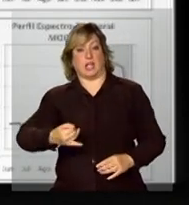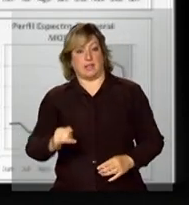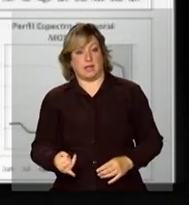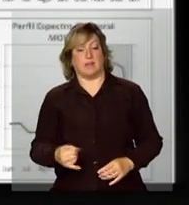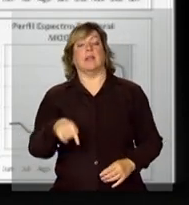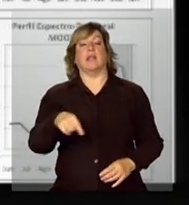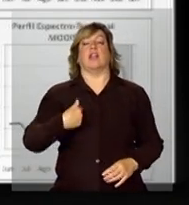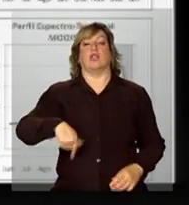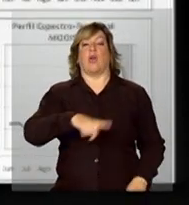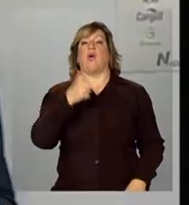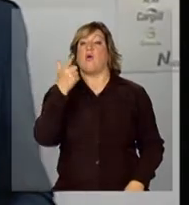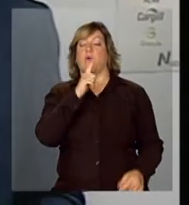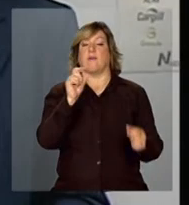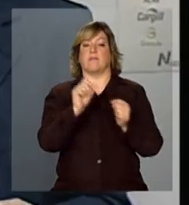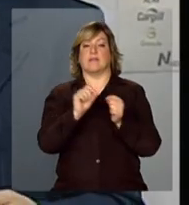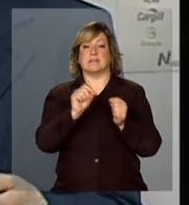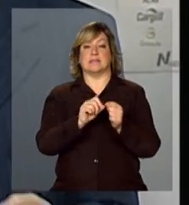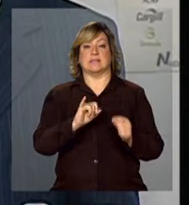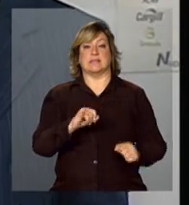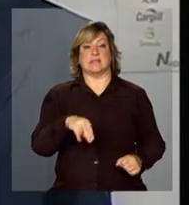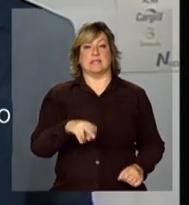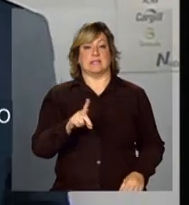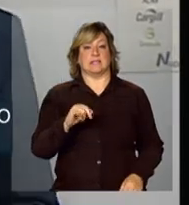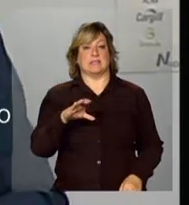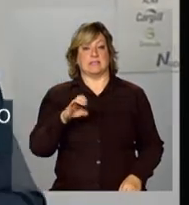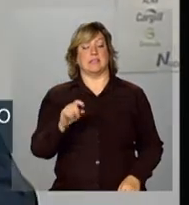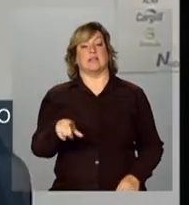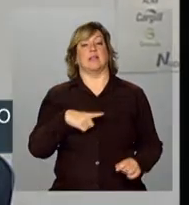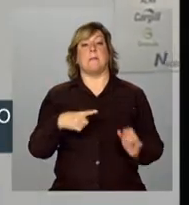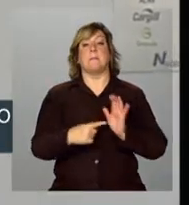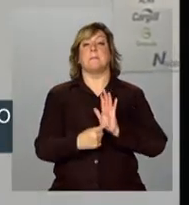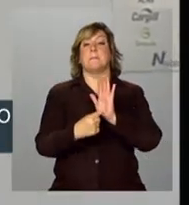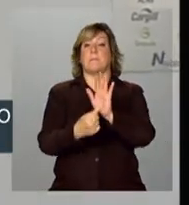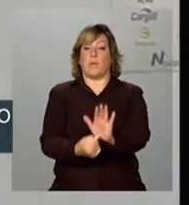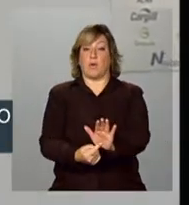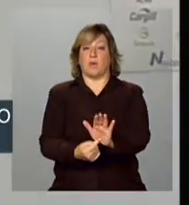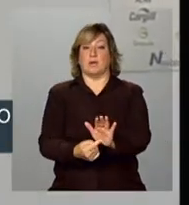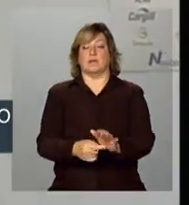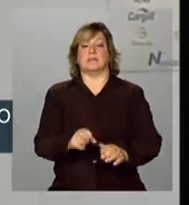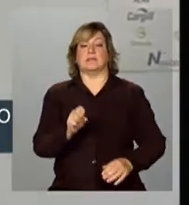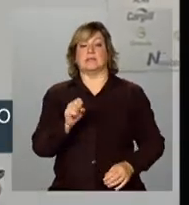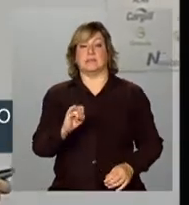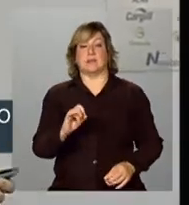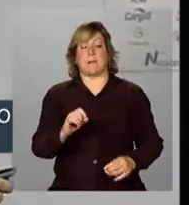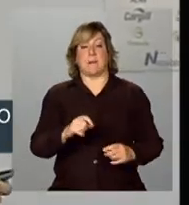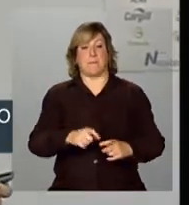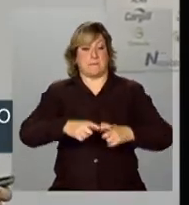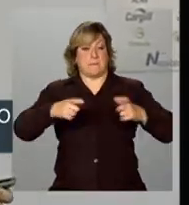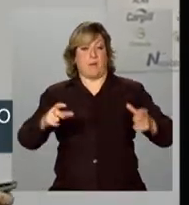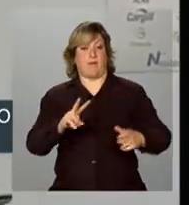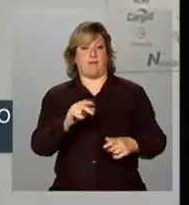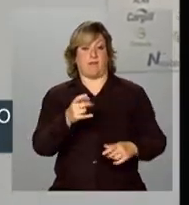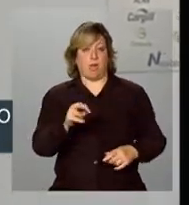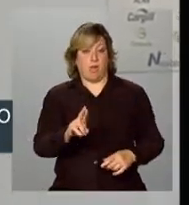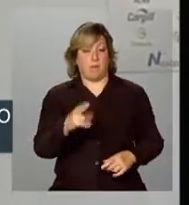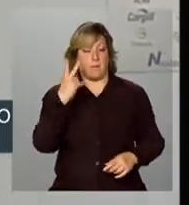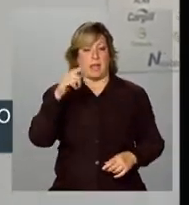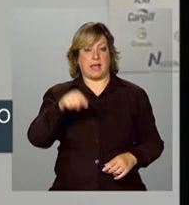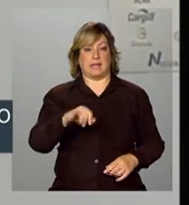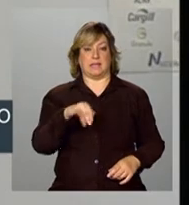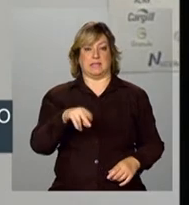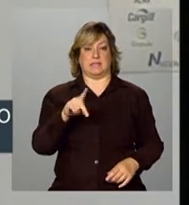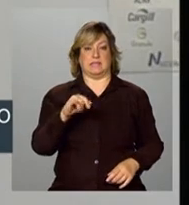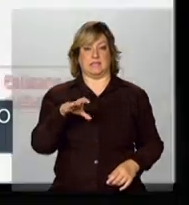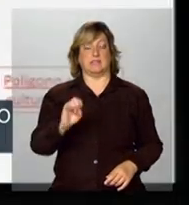consegue estabelecer um índice que reflete justamente se, para maiores valores desse índice, nós vamos